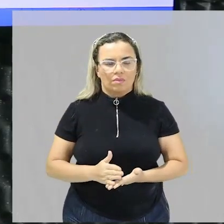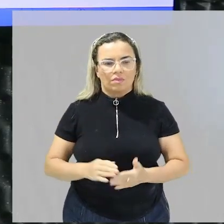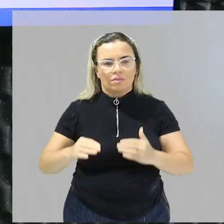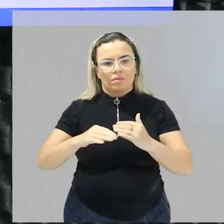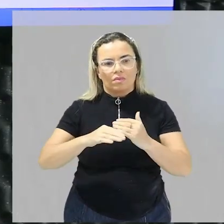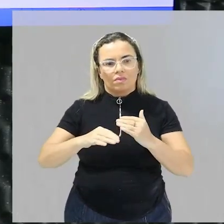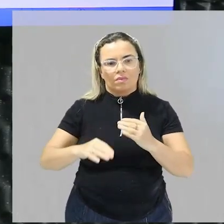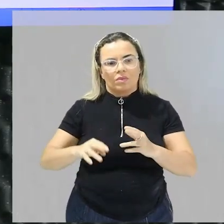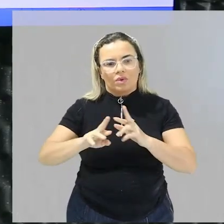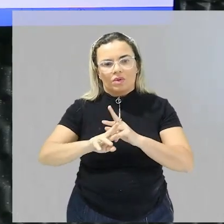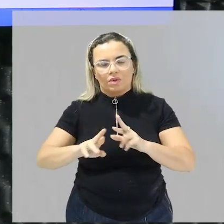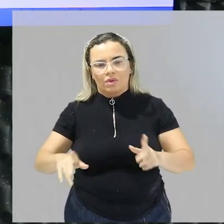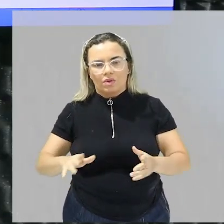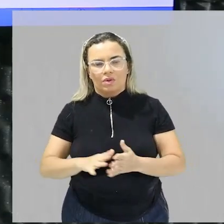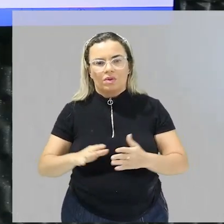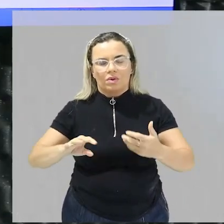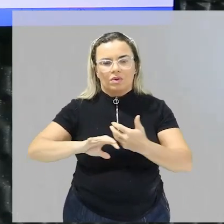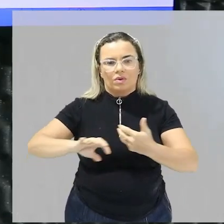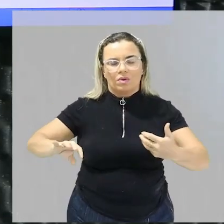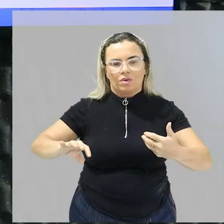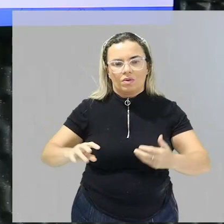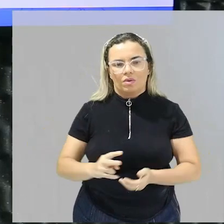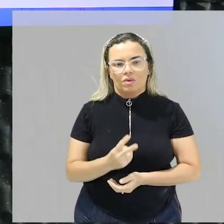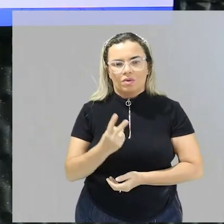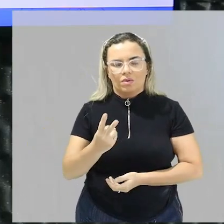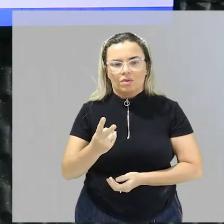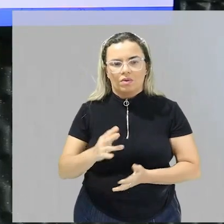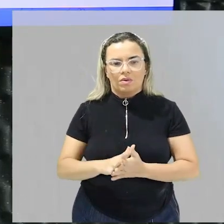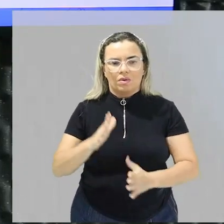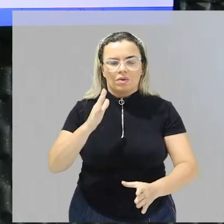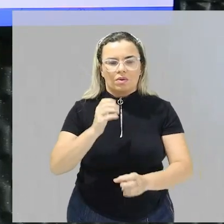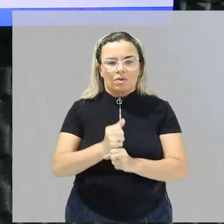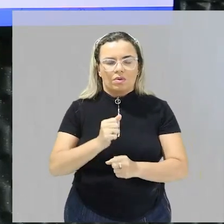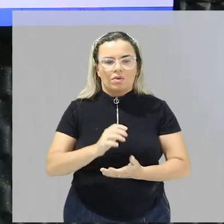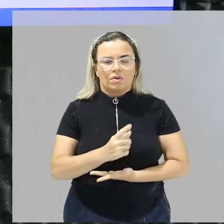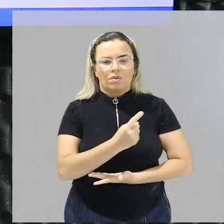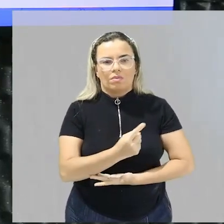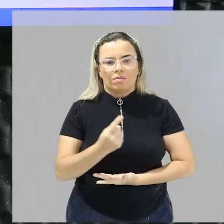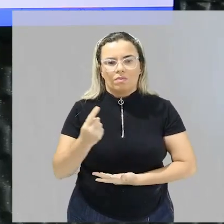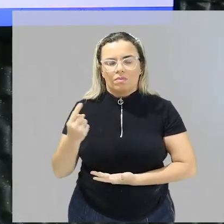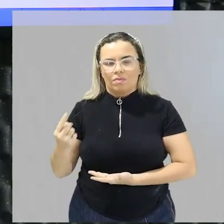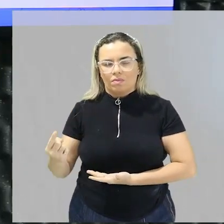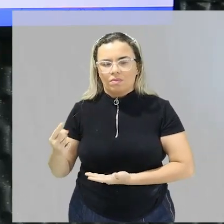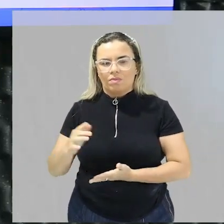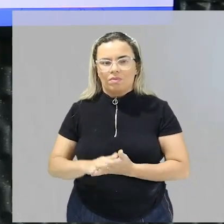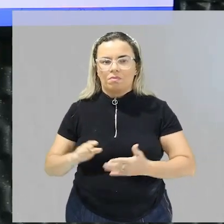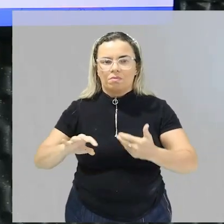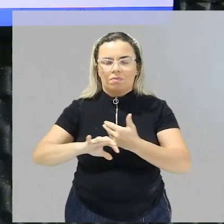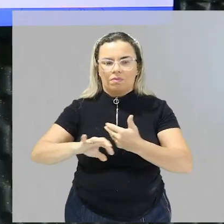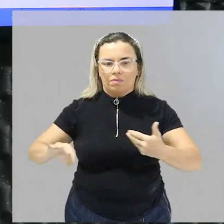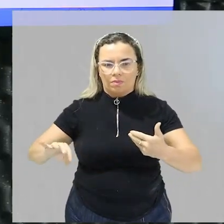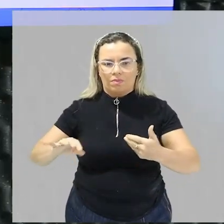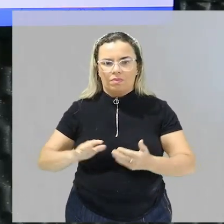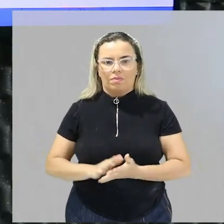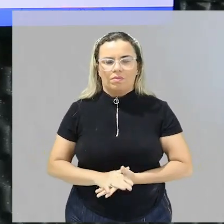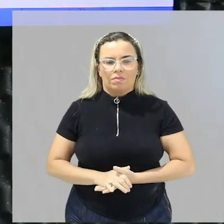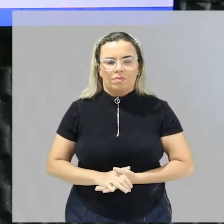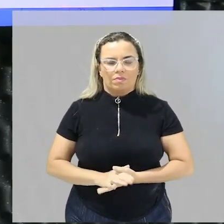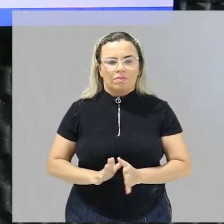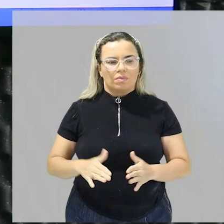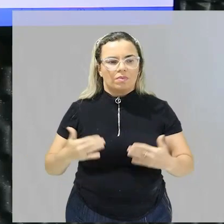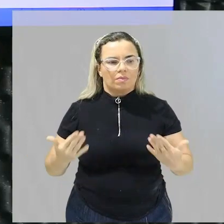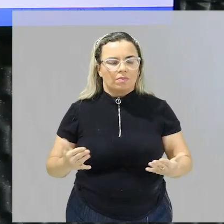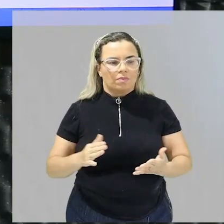ser separada em duas partes. Então, nós vamos calcular cada pedacinho separadamente, tá?